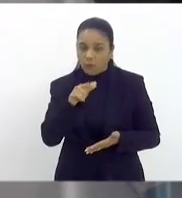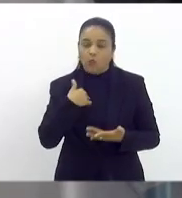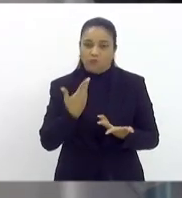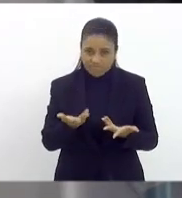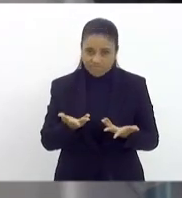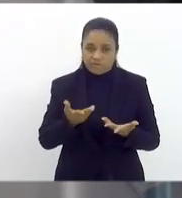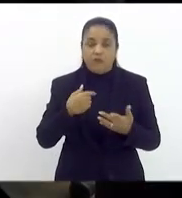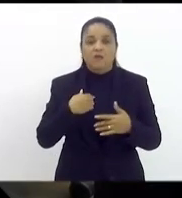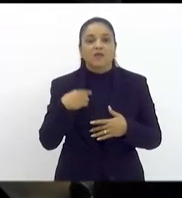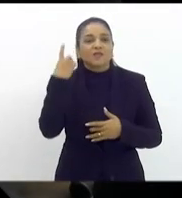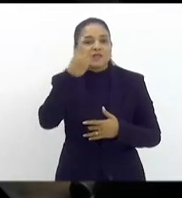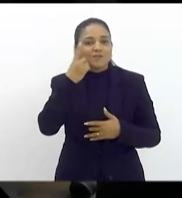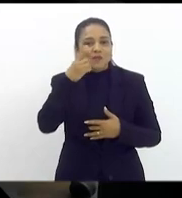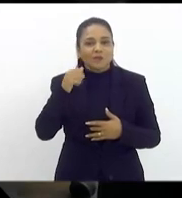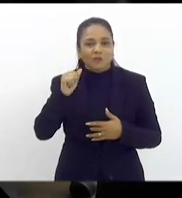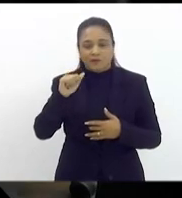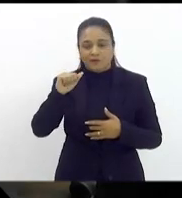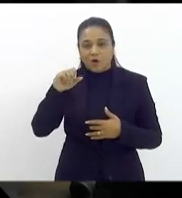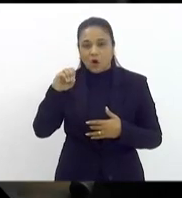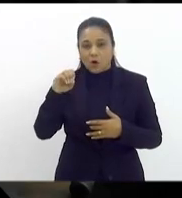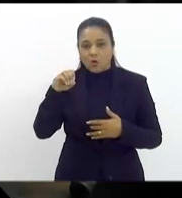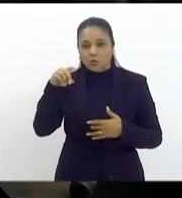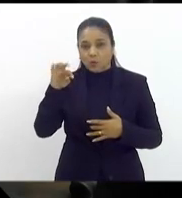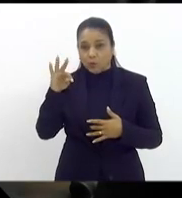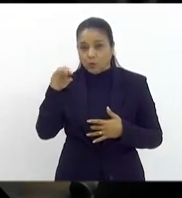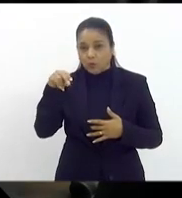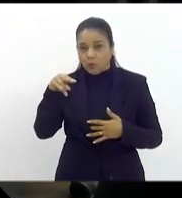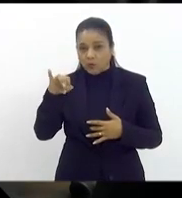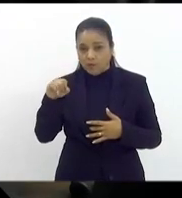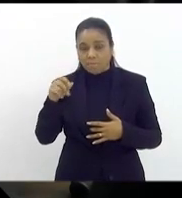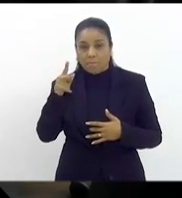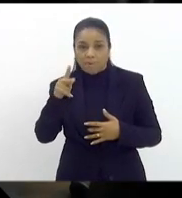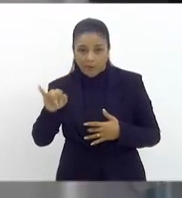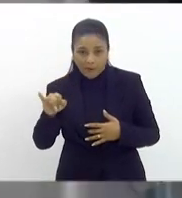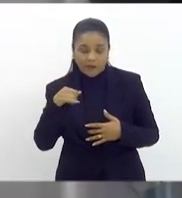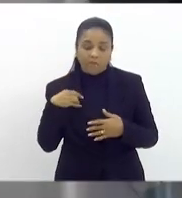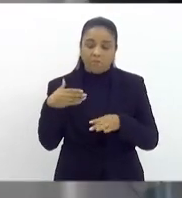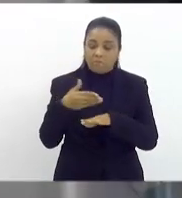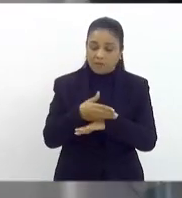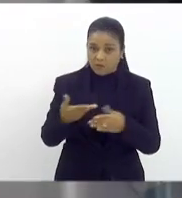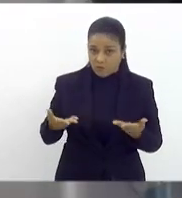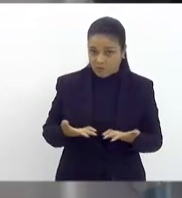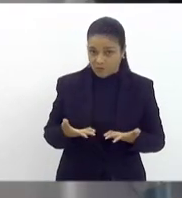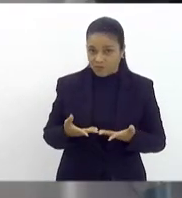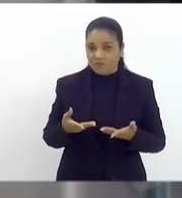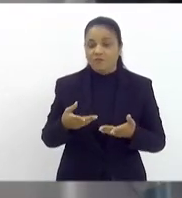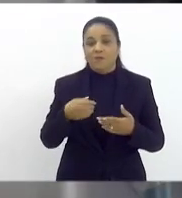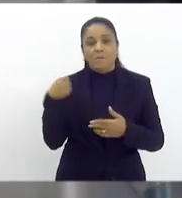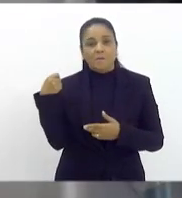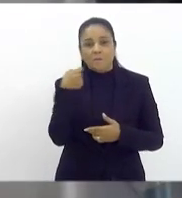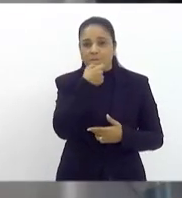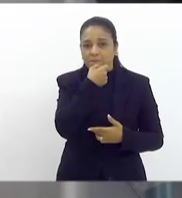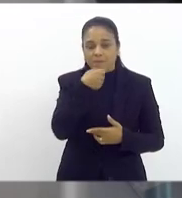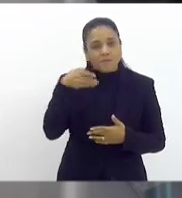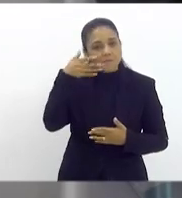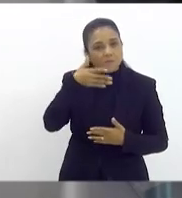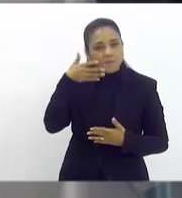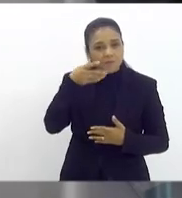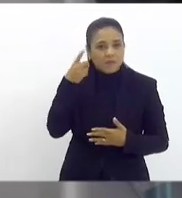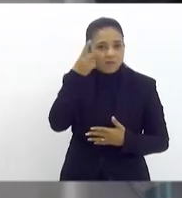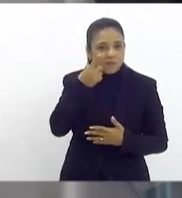de Paula, pai, aqui presente conosco também. Agora passo a palavra aos nobres